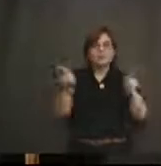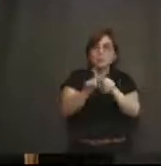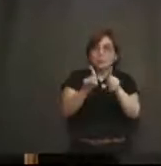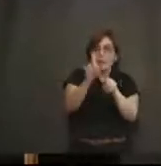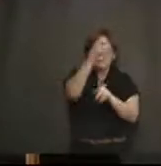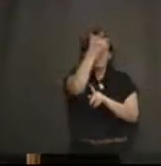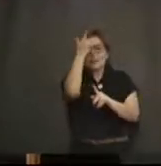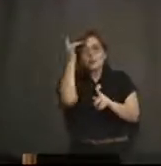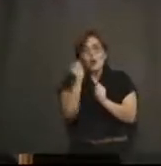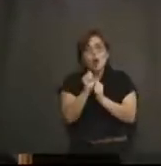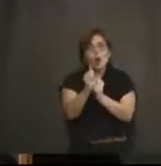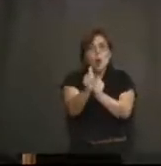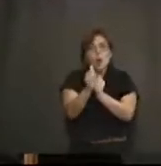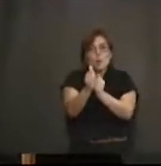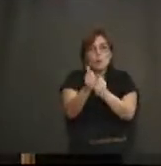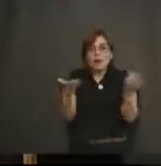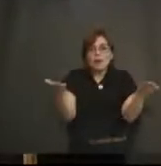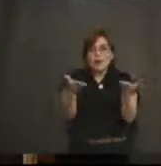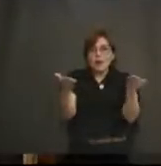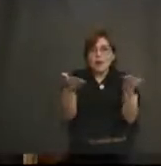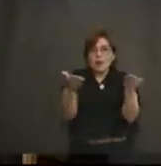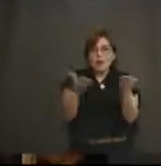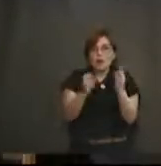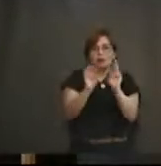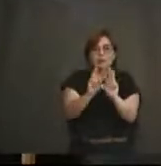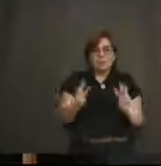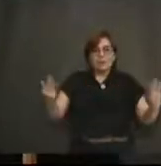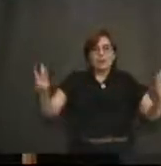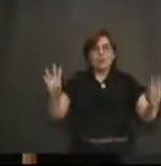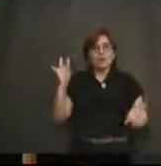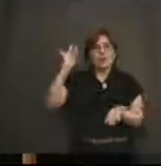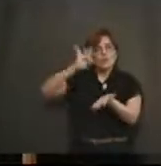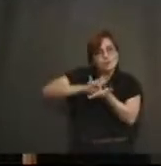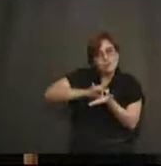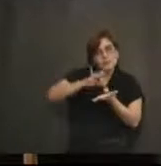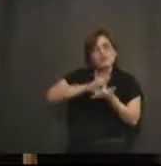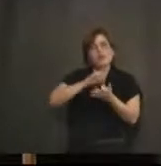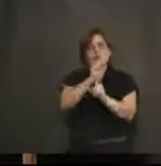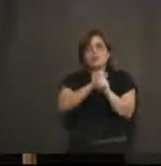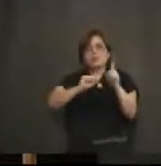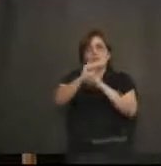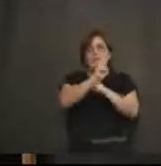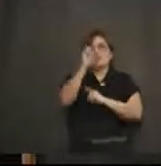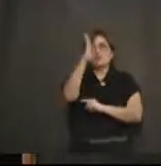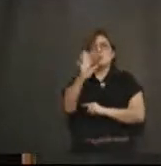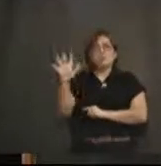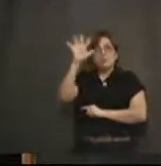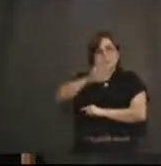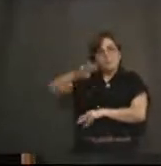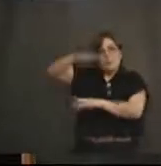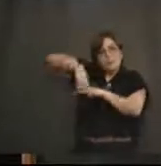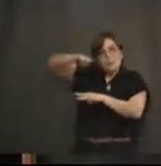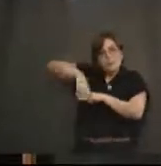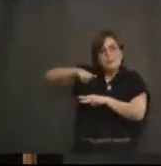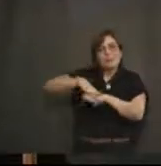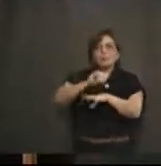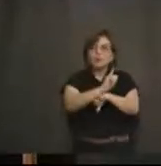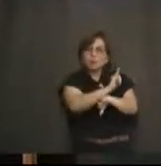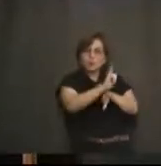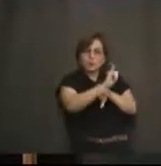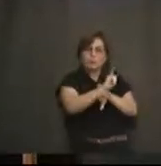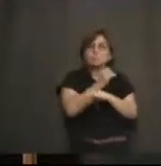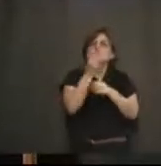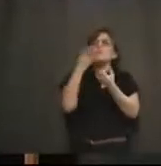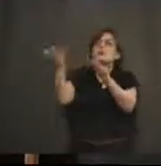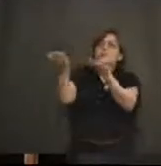acompanham ao vivo pela página oficial da Sociedade Brasileira de Matemática no YouTube. Sejam muito bem-vindos à